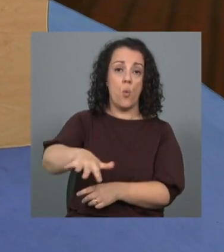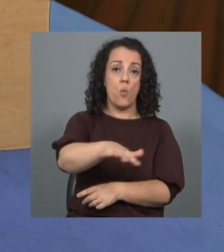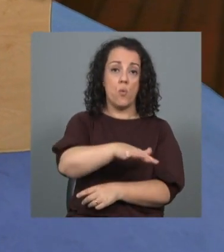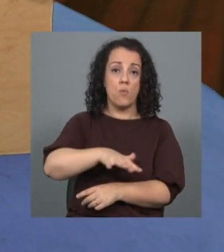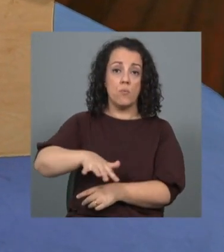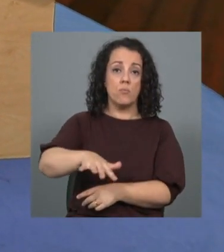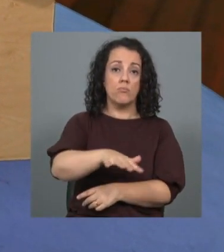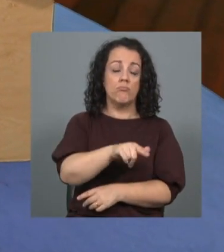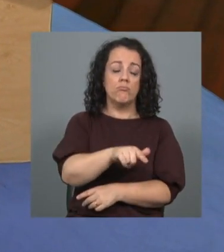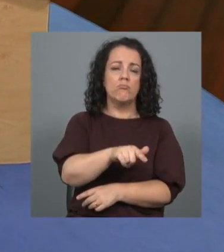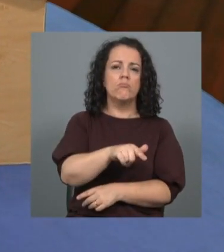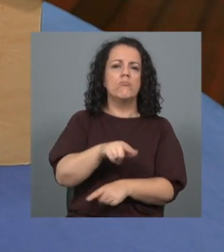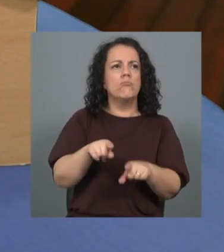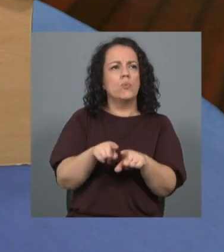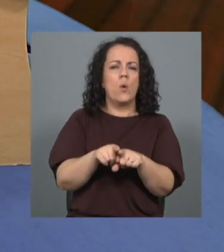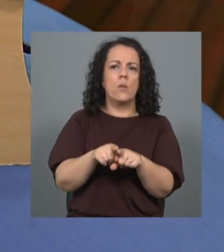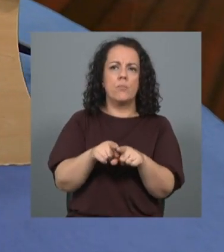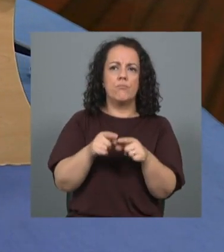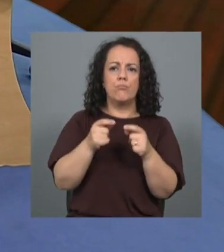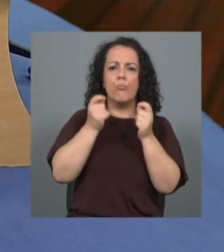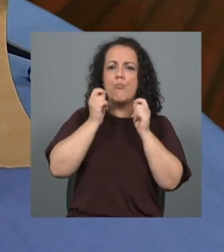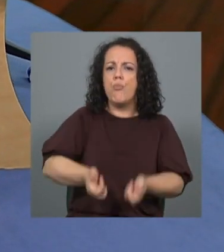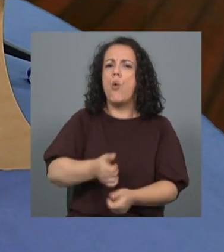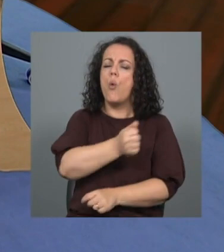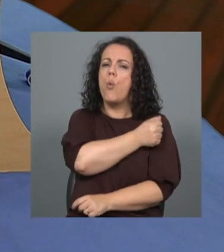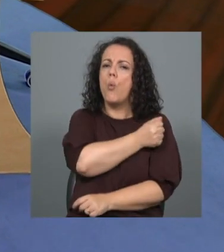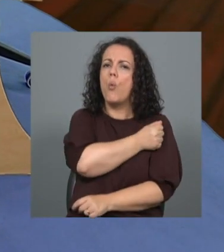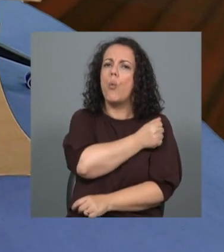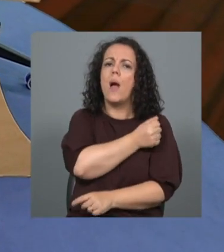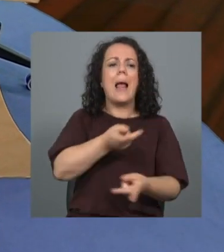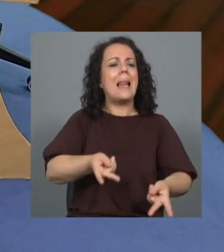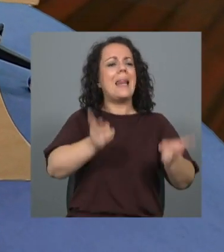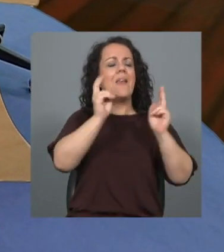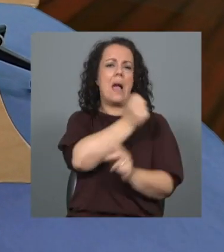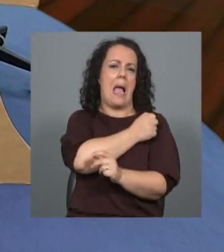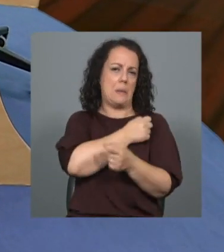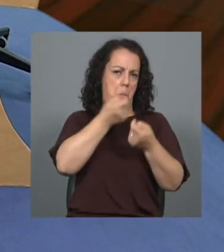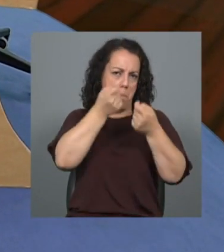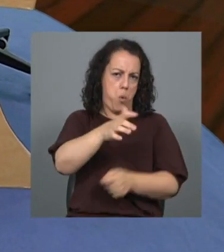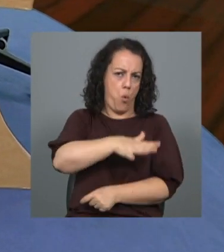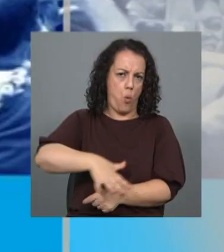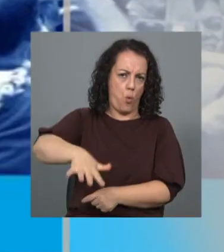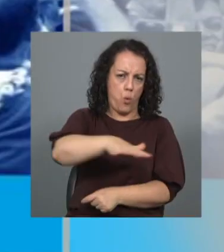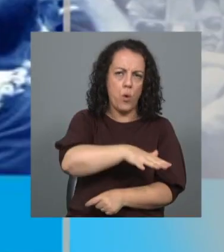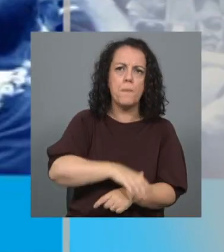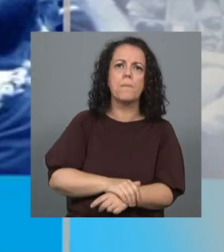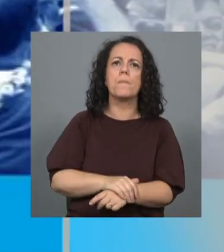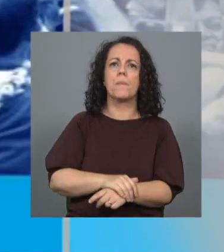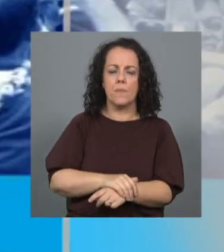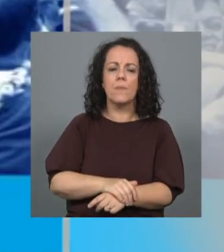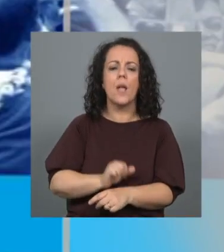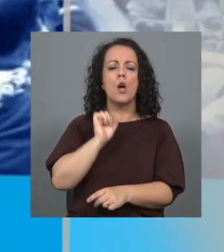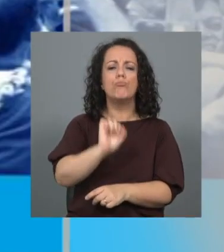que tinha pouca habitação disponível, onde um tipo de